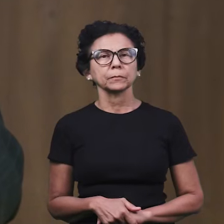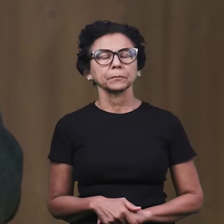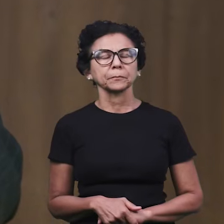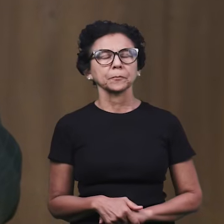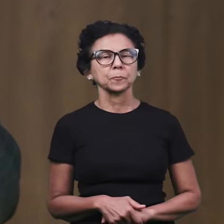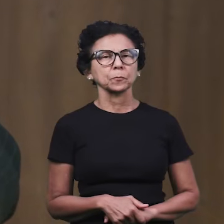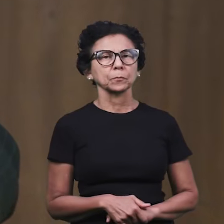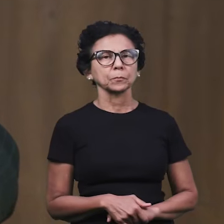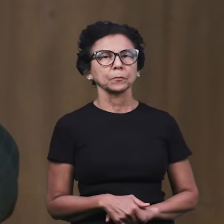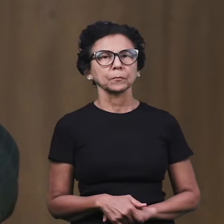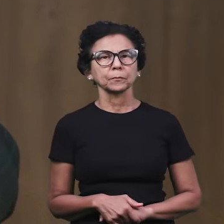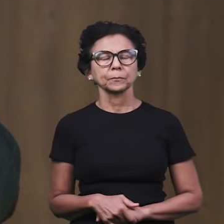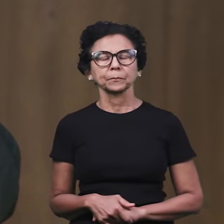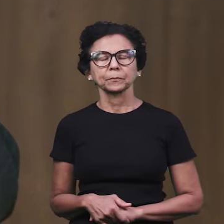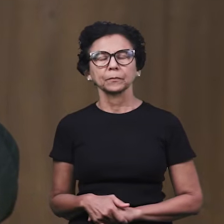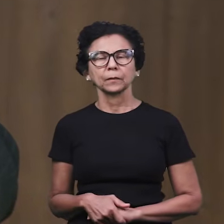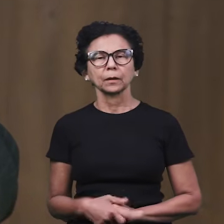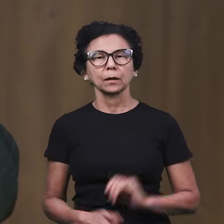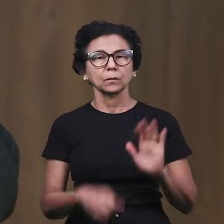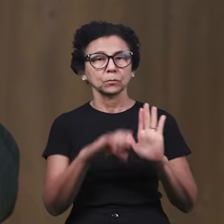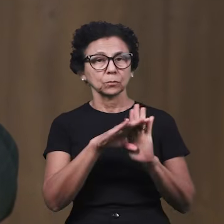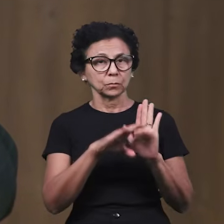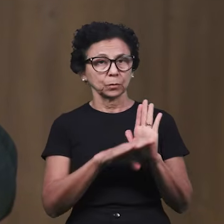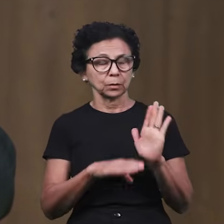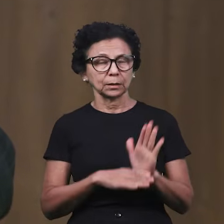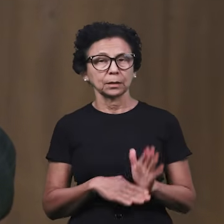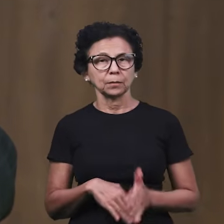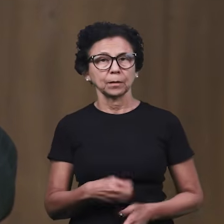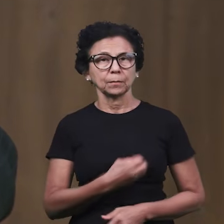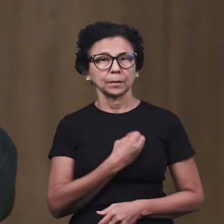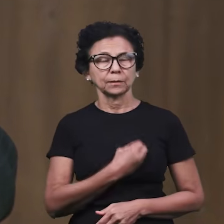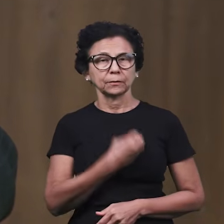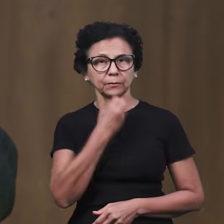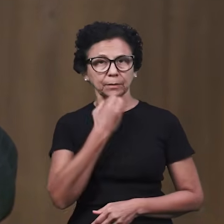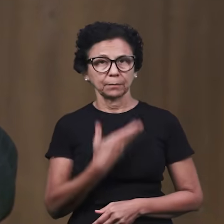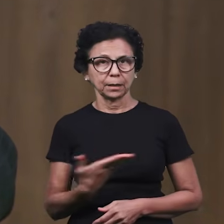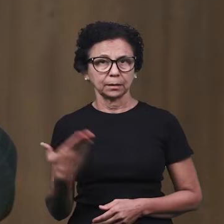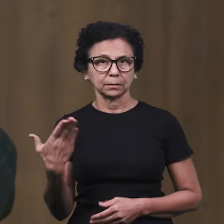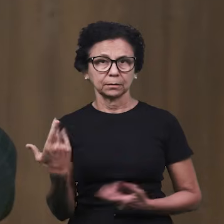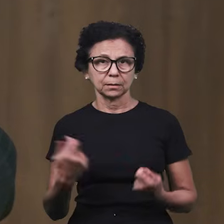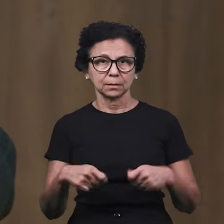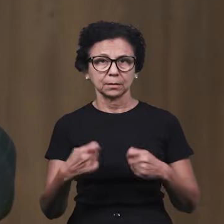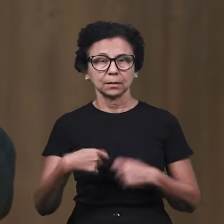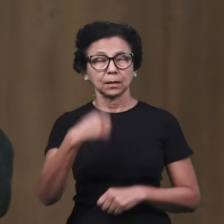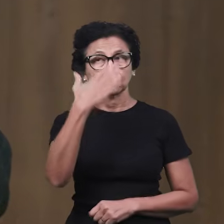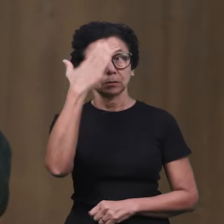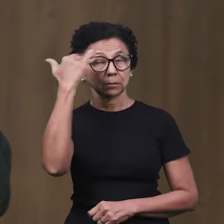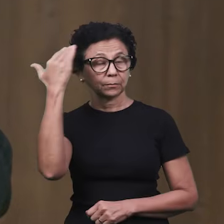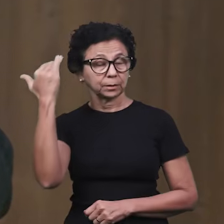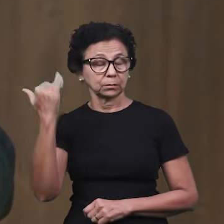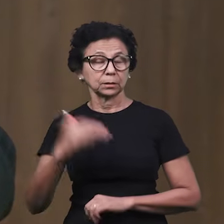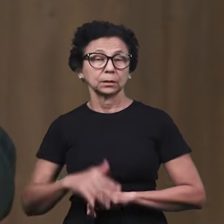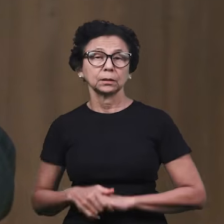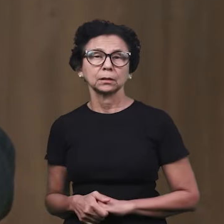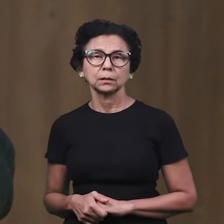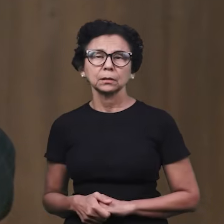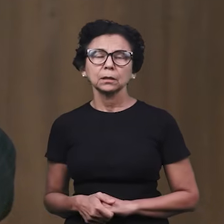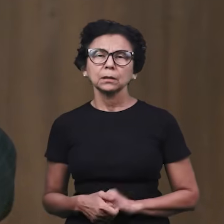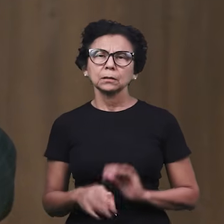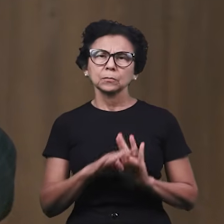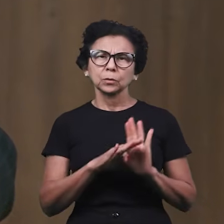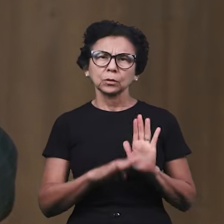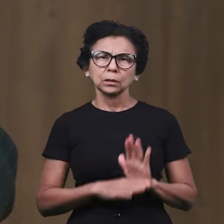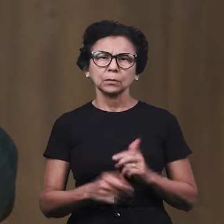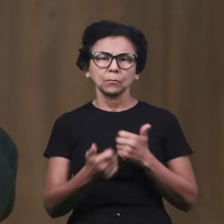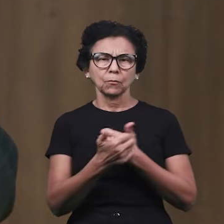Estamos mais uma vez com o programa Sabedoria para Viver Bem. Aqui nós temos vivido inúmeras experiências